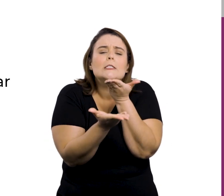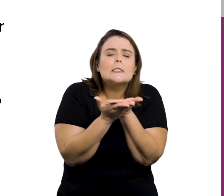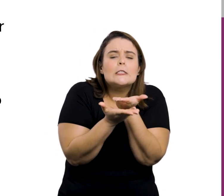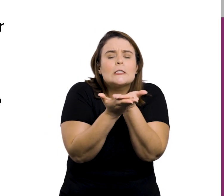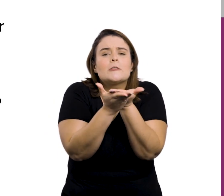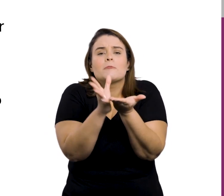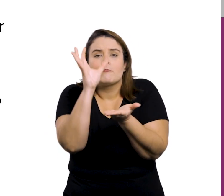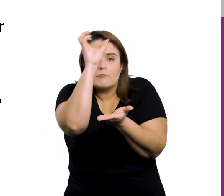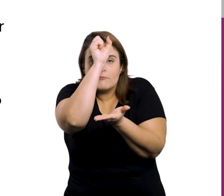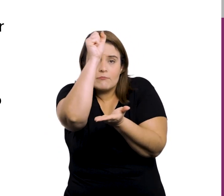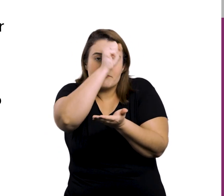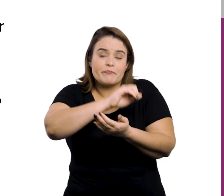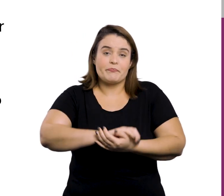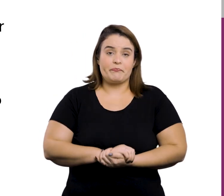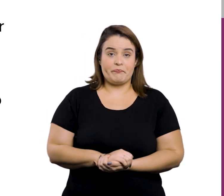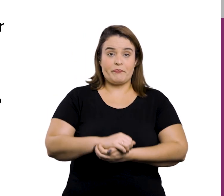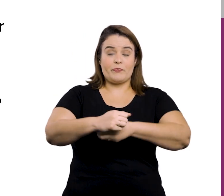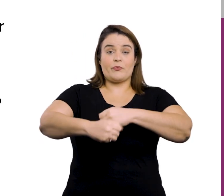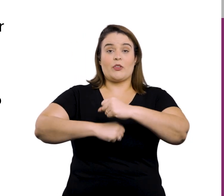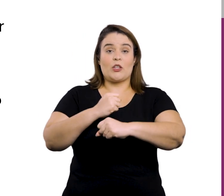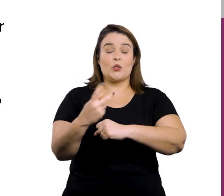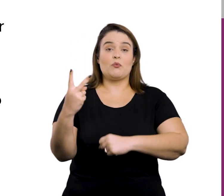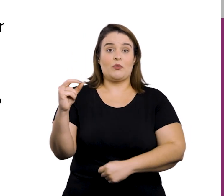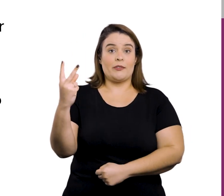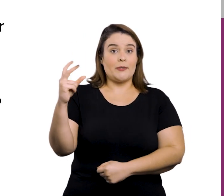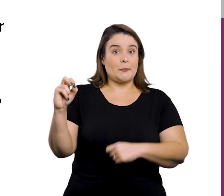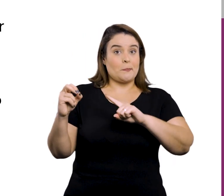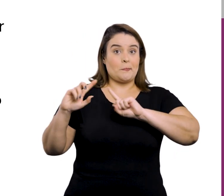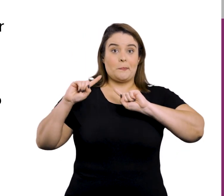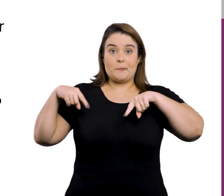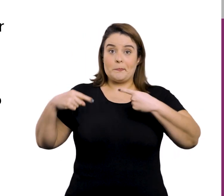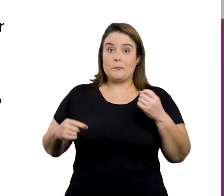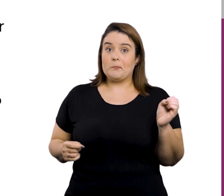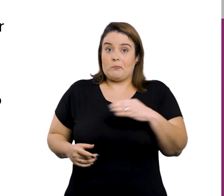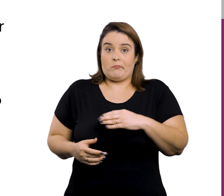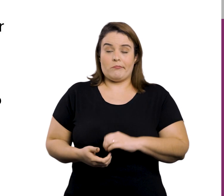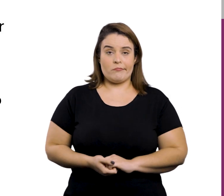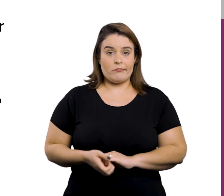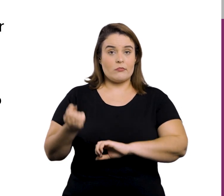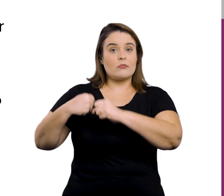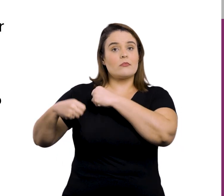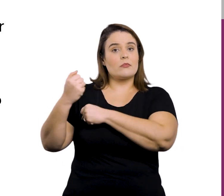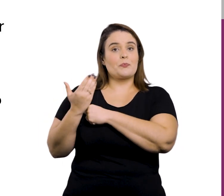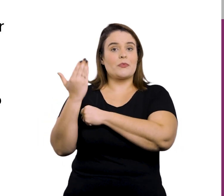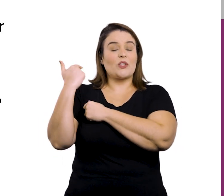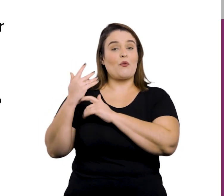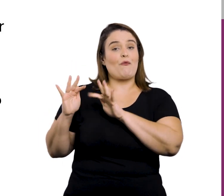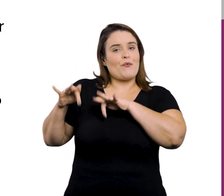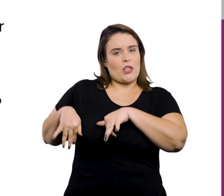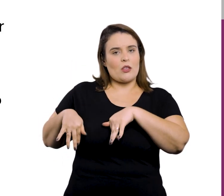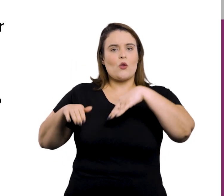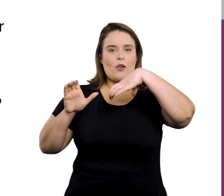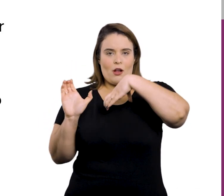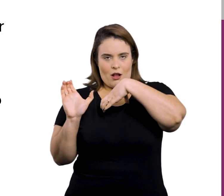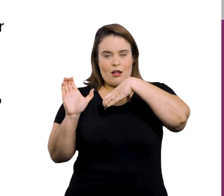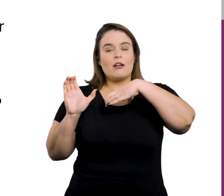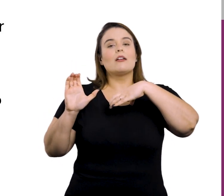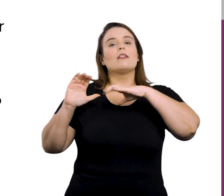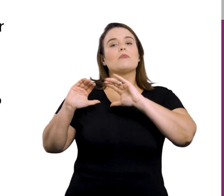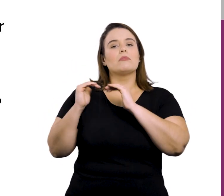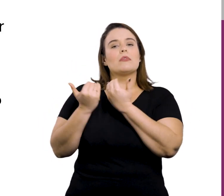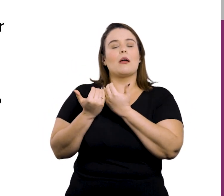aprendizado. 2020 ainda nos apresenta um desafio novo. No final do ano passado, o Congresso